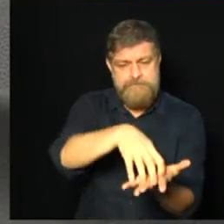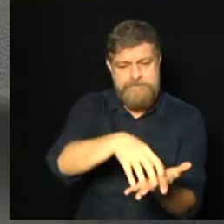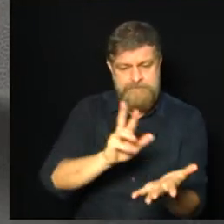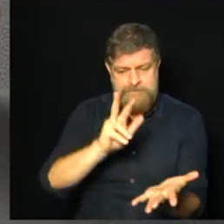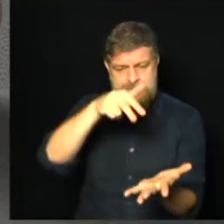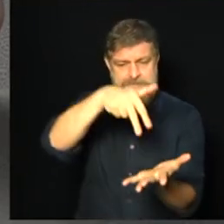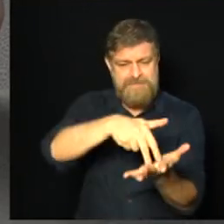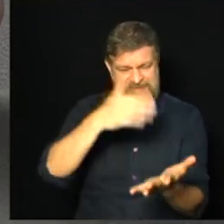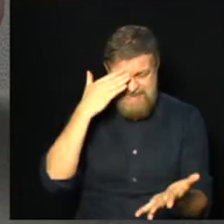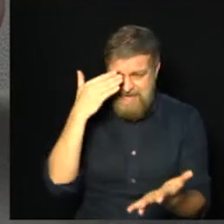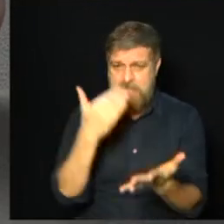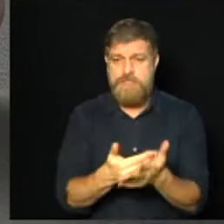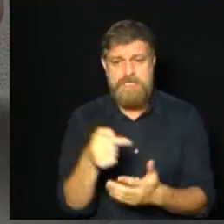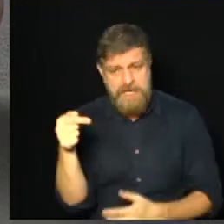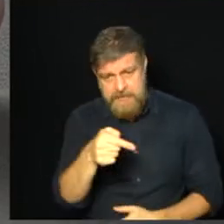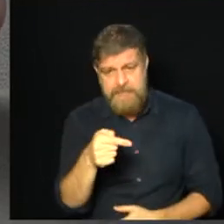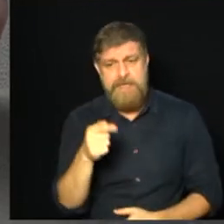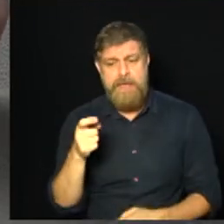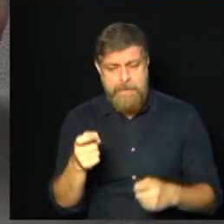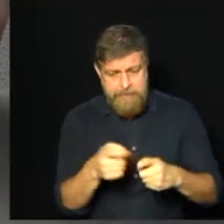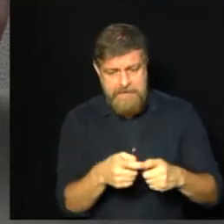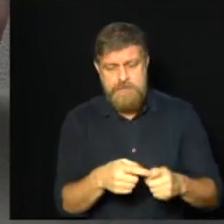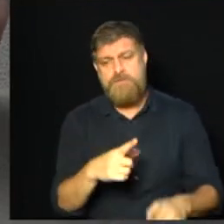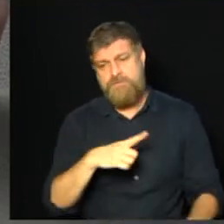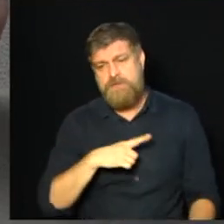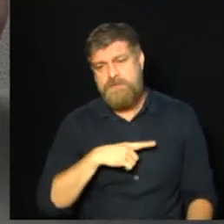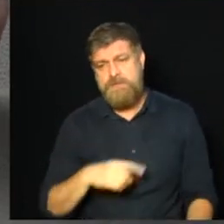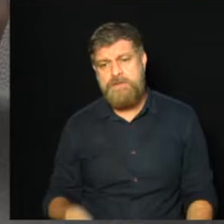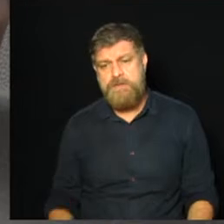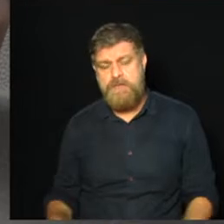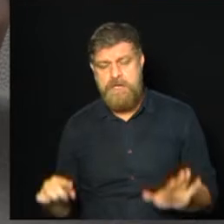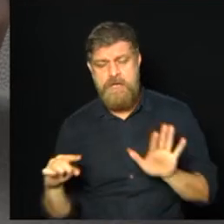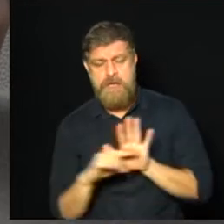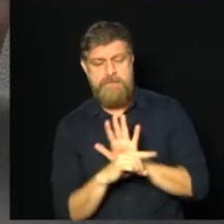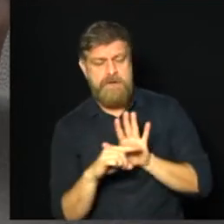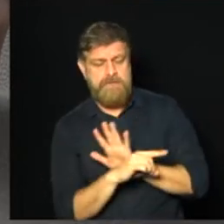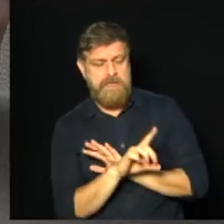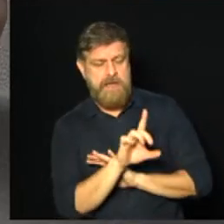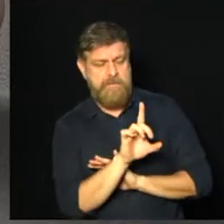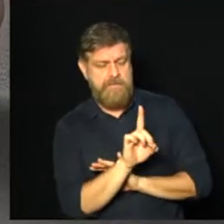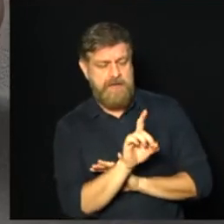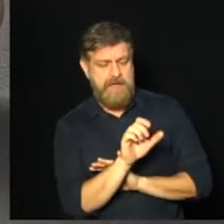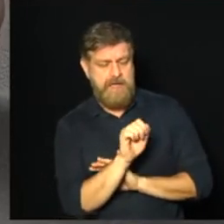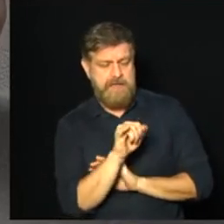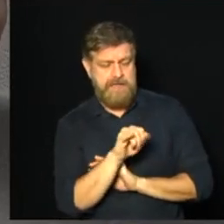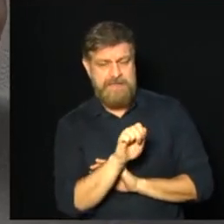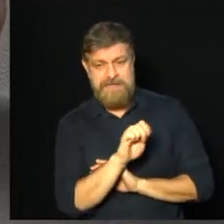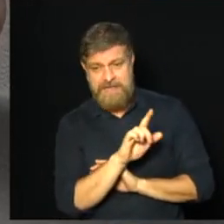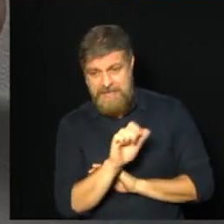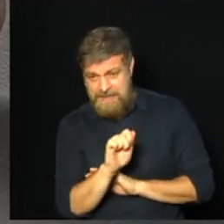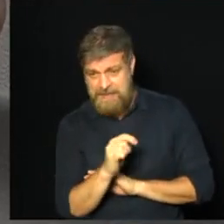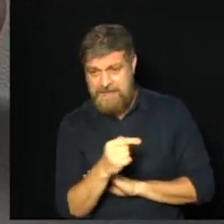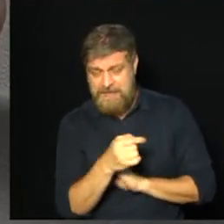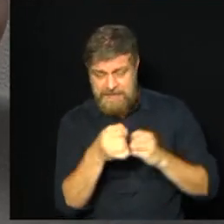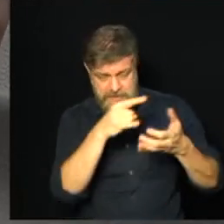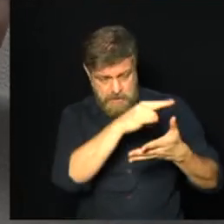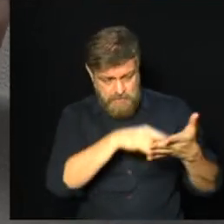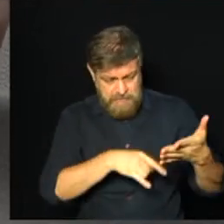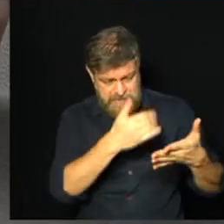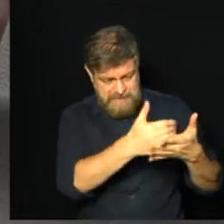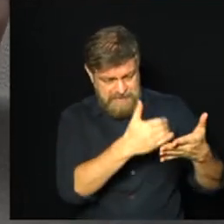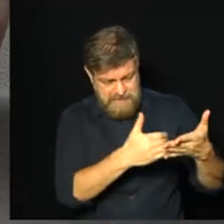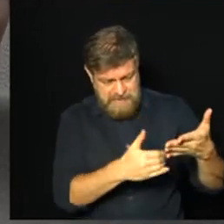certeza? A doutora Daniela, eu ia perguntar, mas ela disse que no contrato existe a previsão